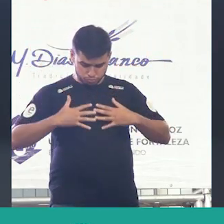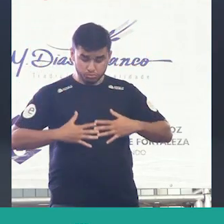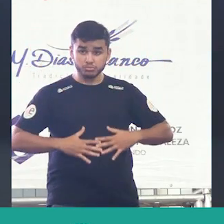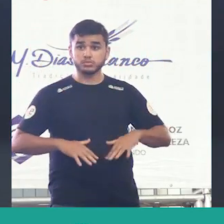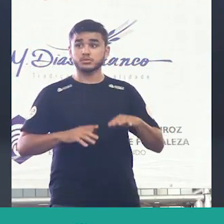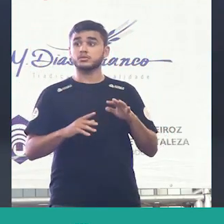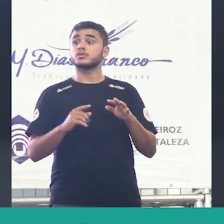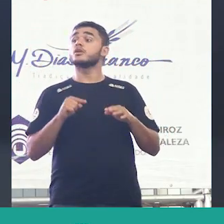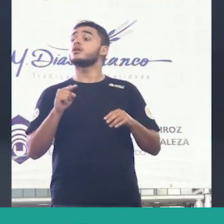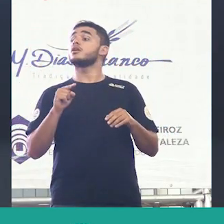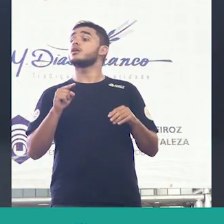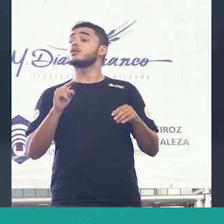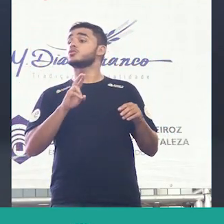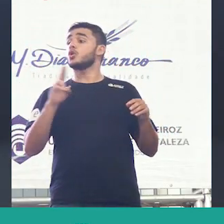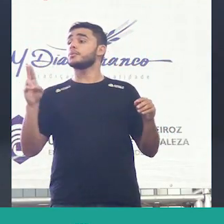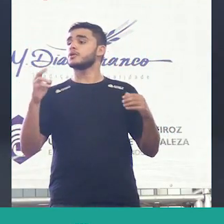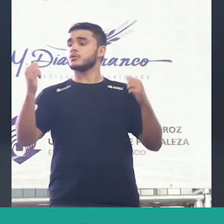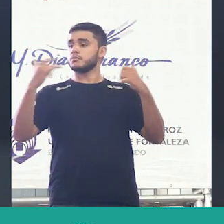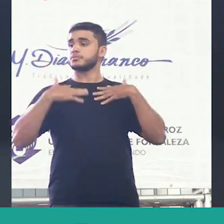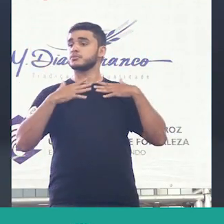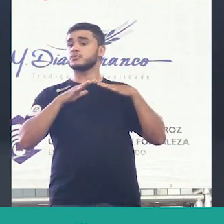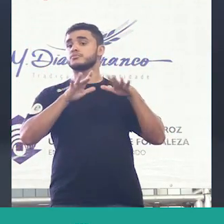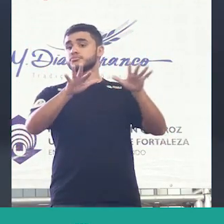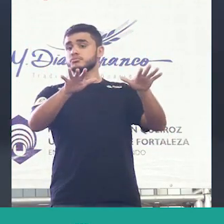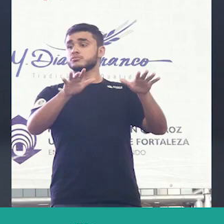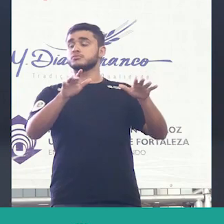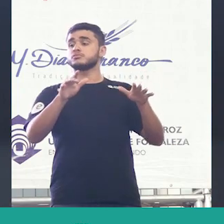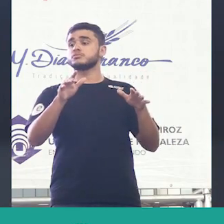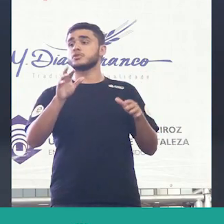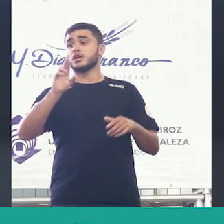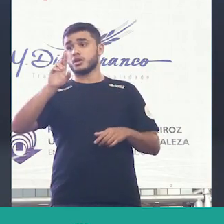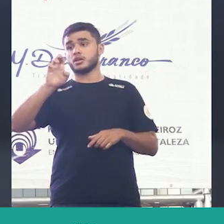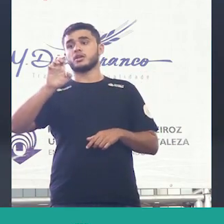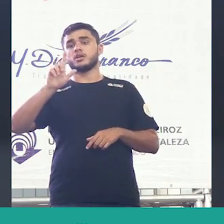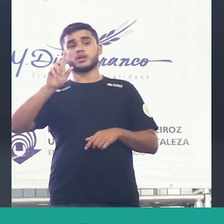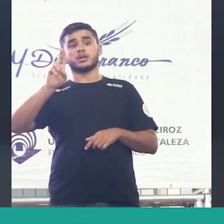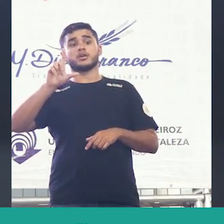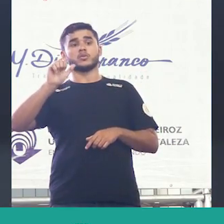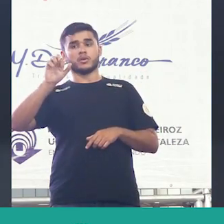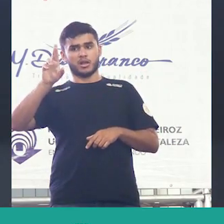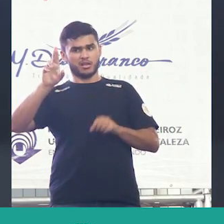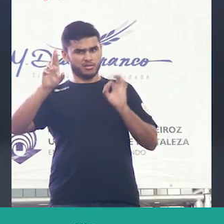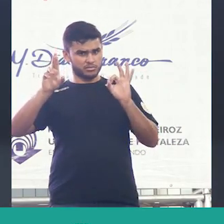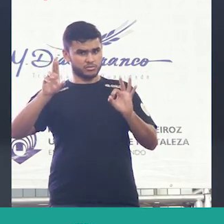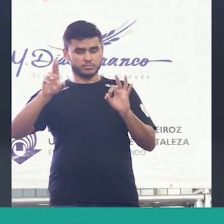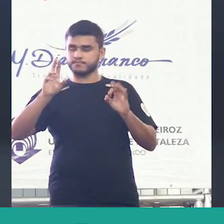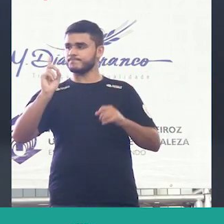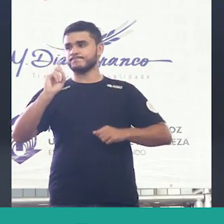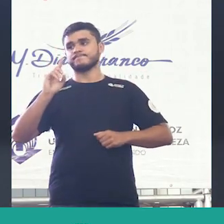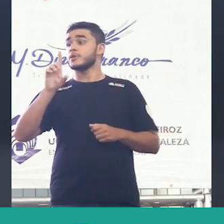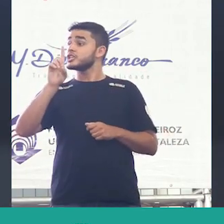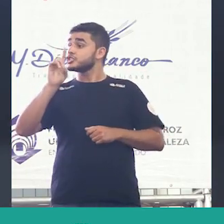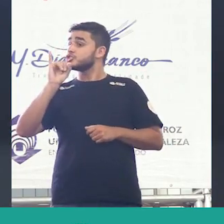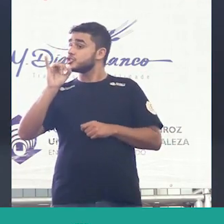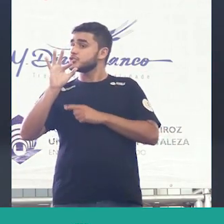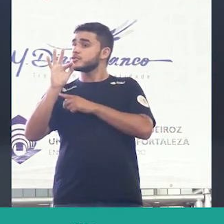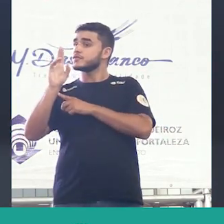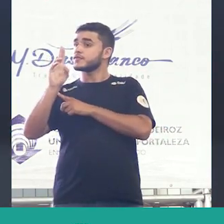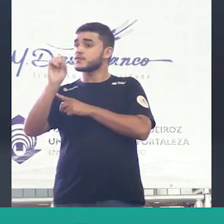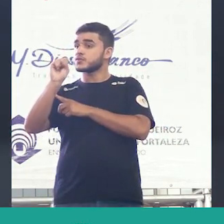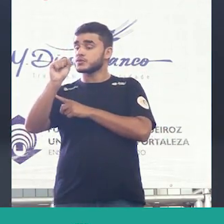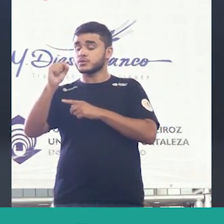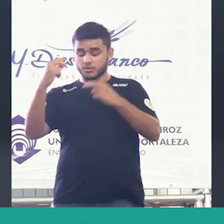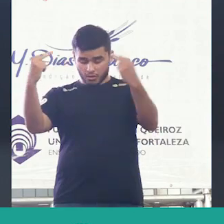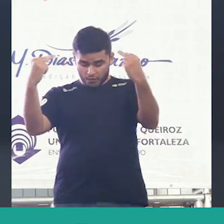sofre reflexão regular? Reflexão o quê? Difusa. Porque se